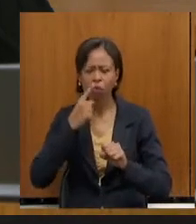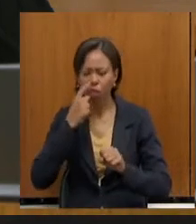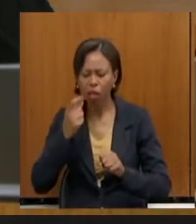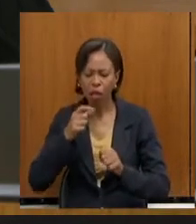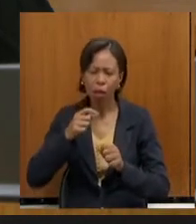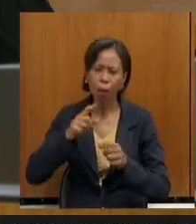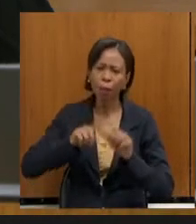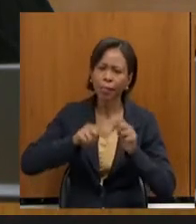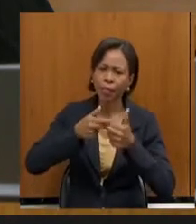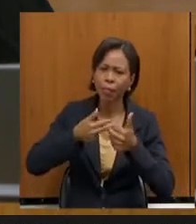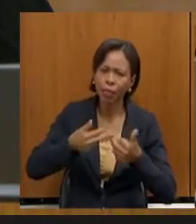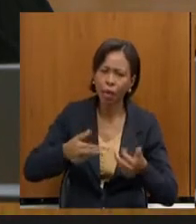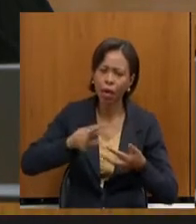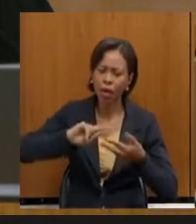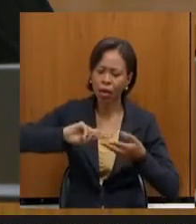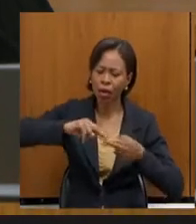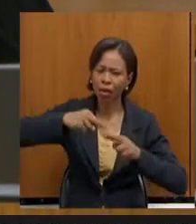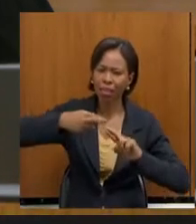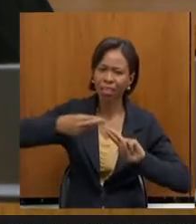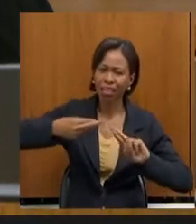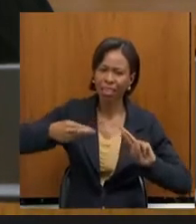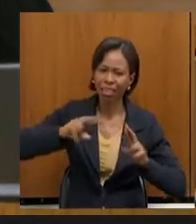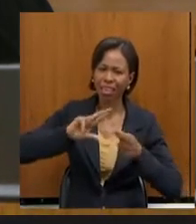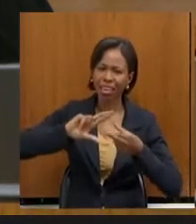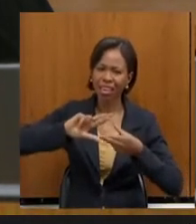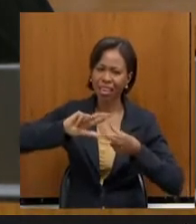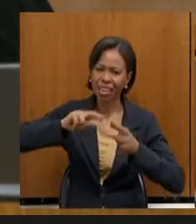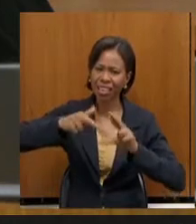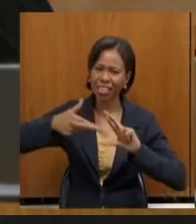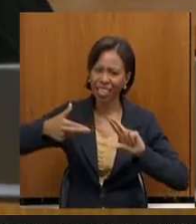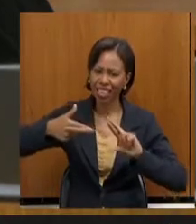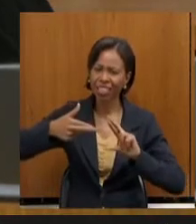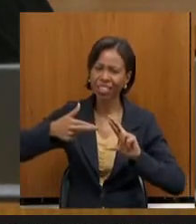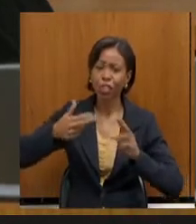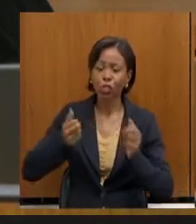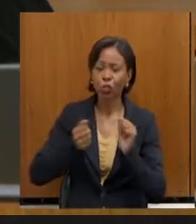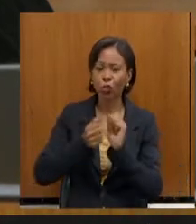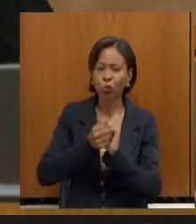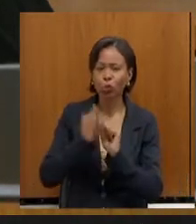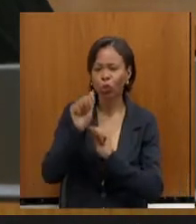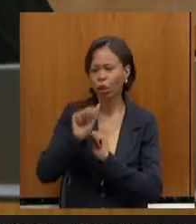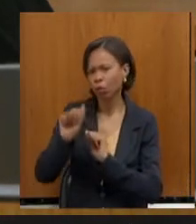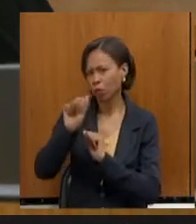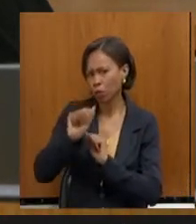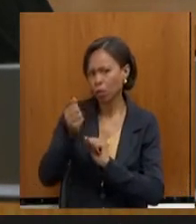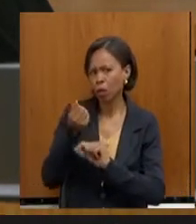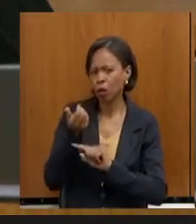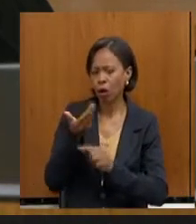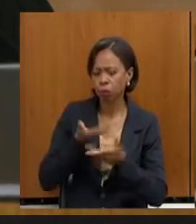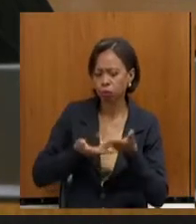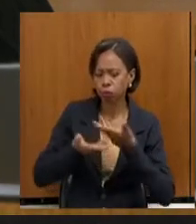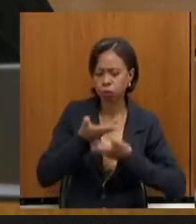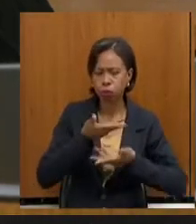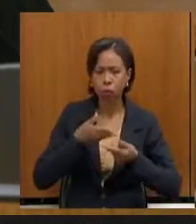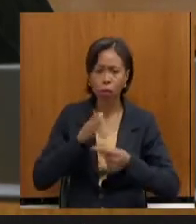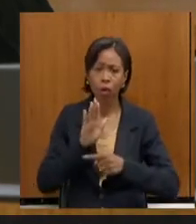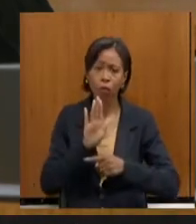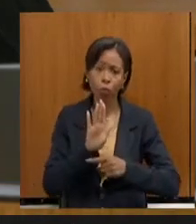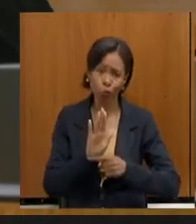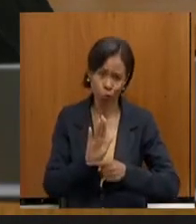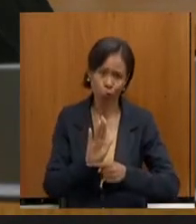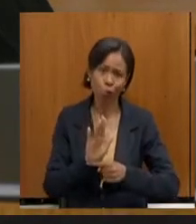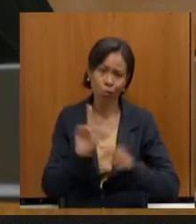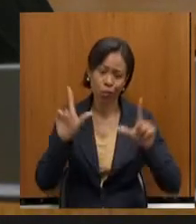fazem junto com associações no trabalho de reciclar materiais e assim reduzir a disposição